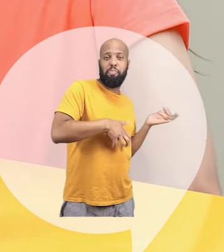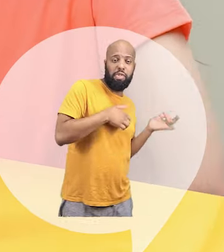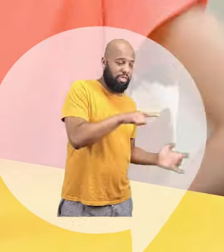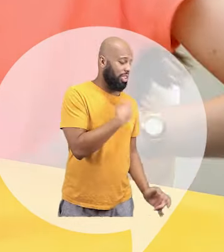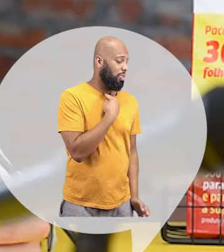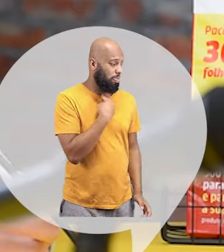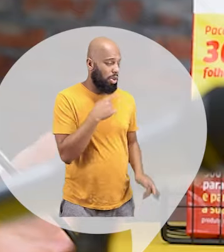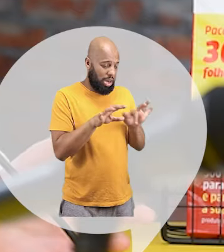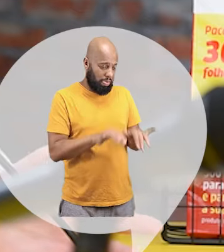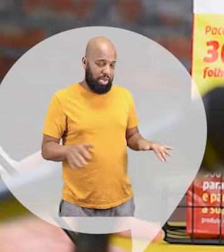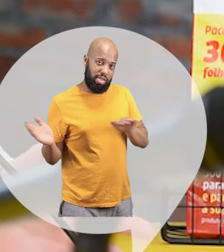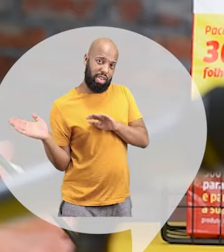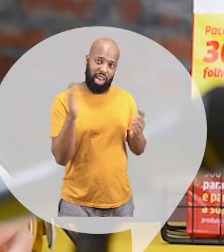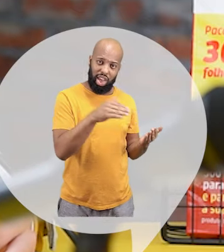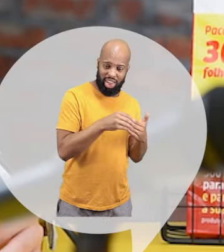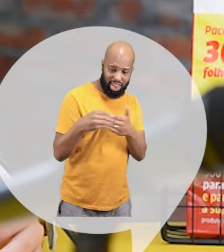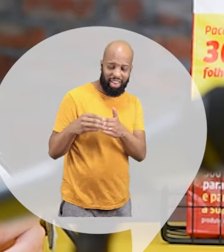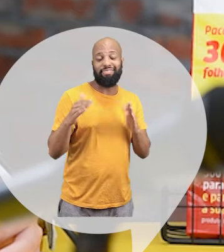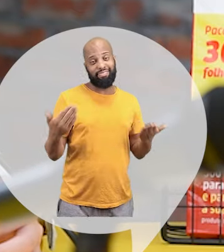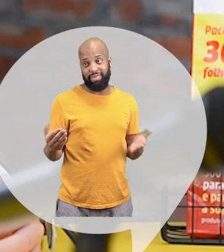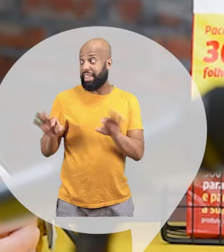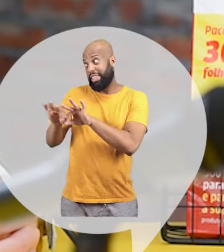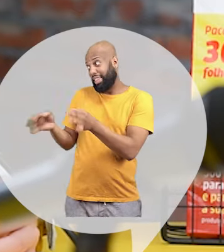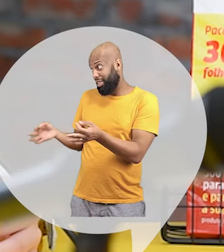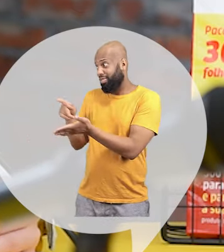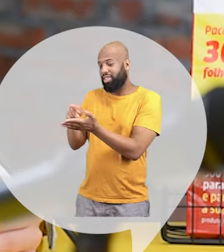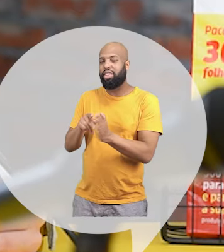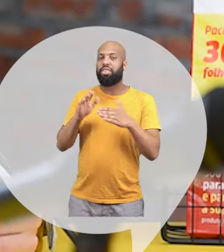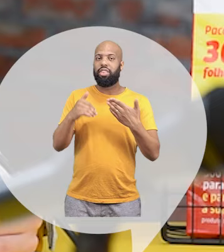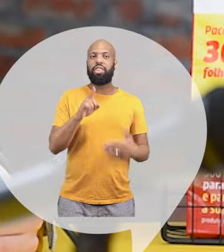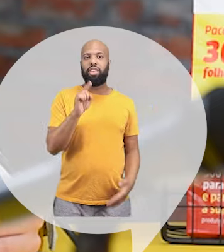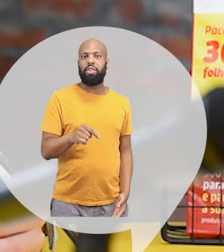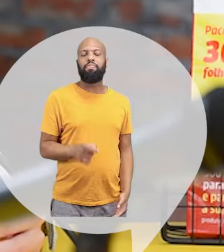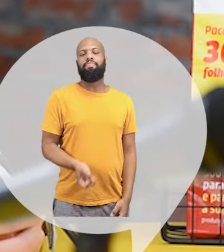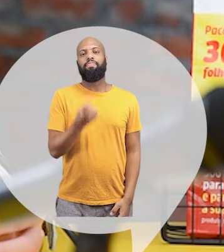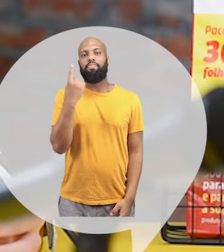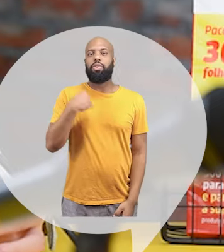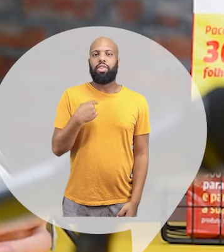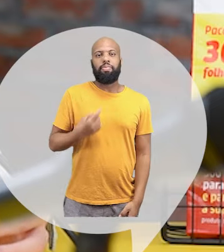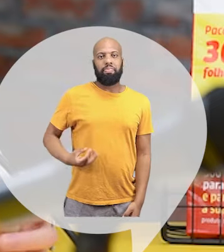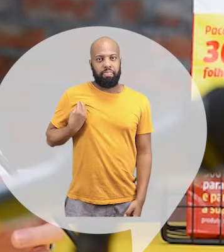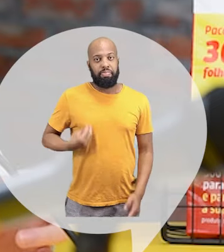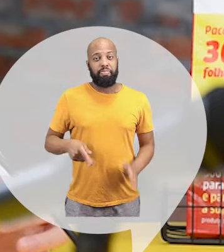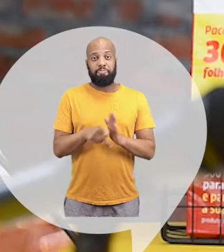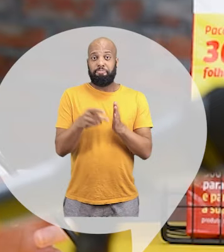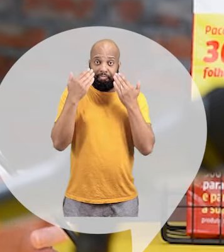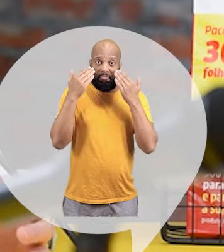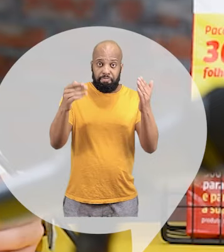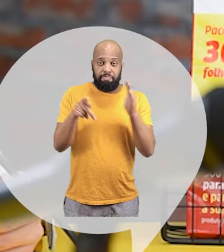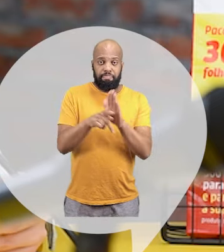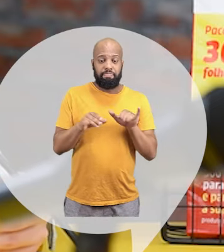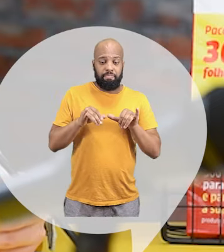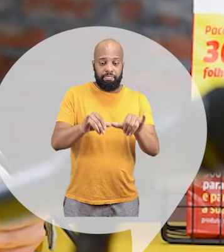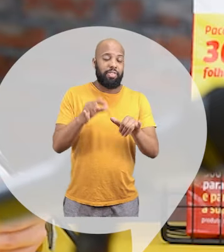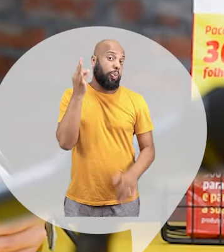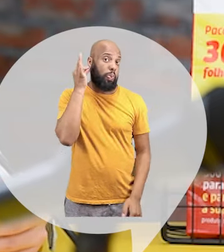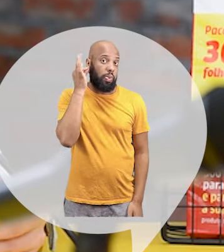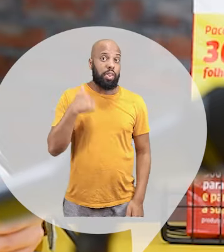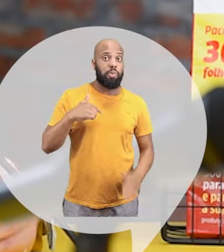aqui é muito simplista e daí eu lembro um dia cara é muito absurdo mas é um dia eu tava passando na frente do mercado